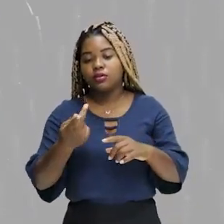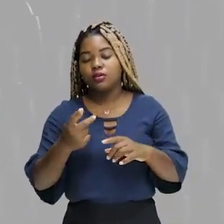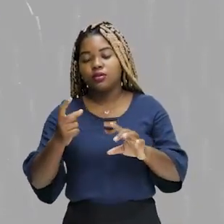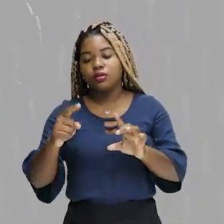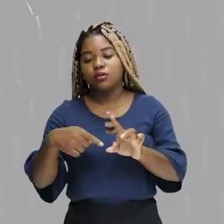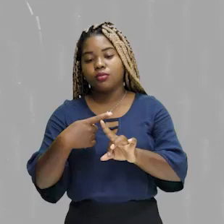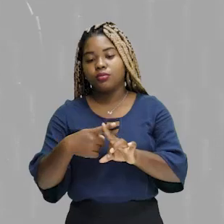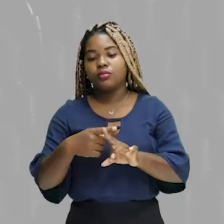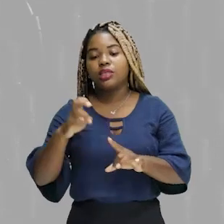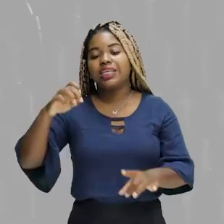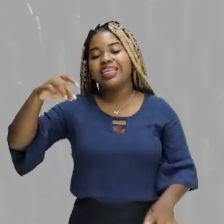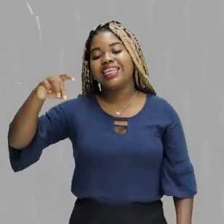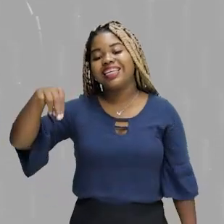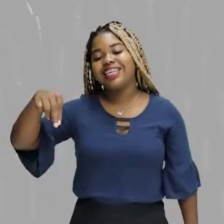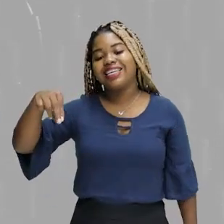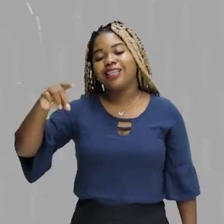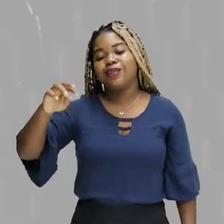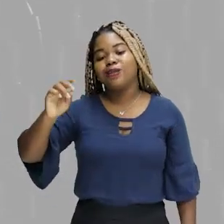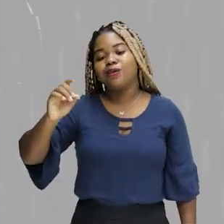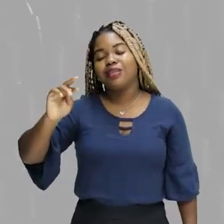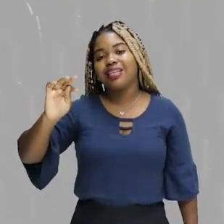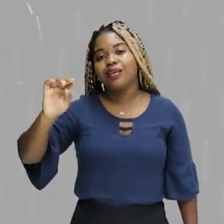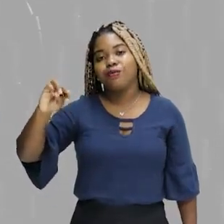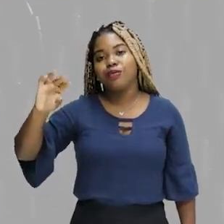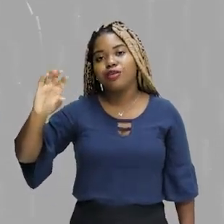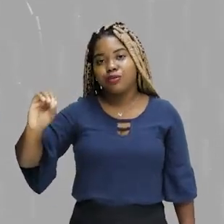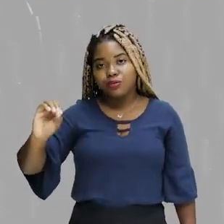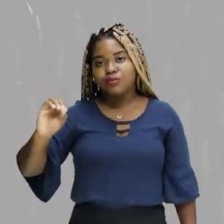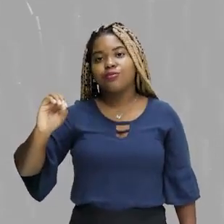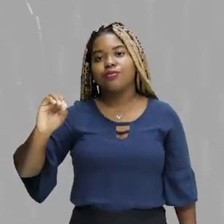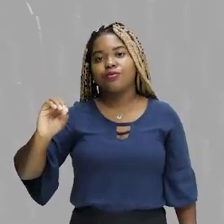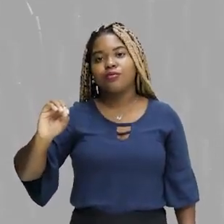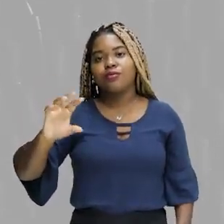processo endotérmico, onde há uma absorção de